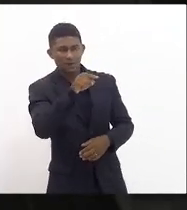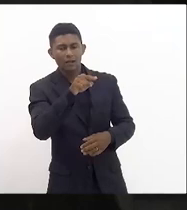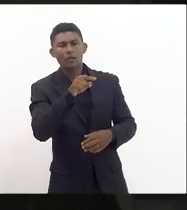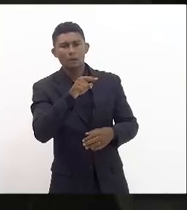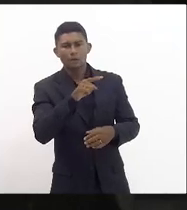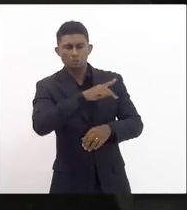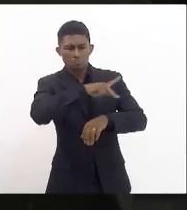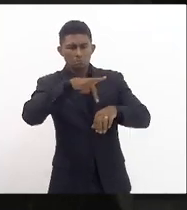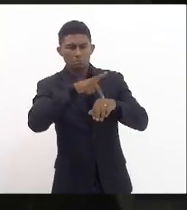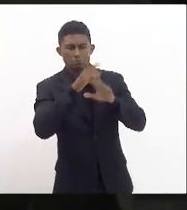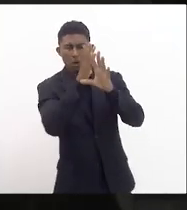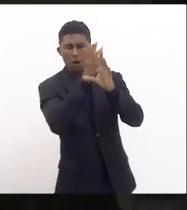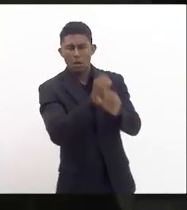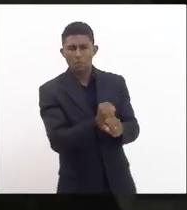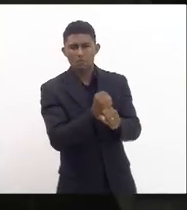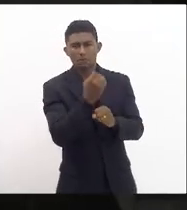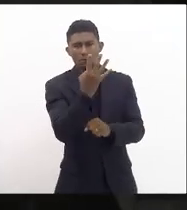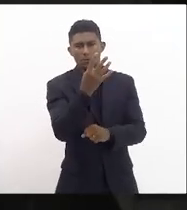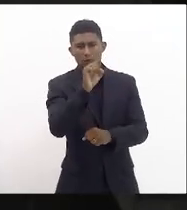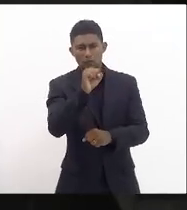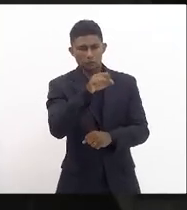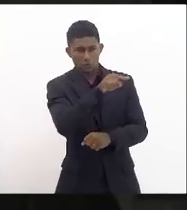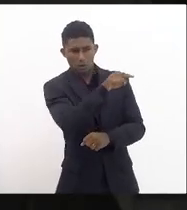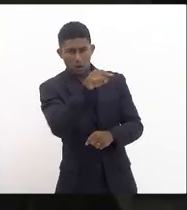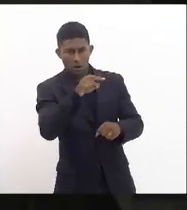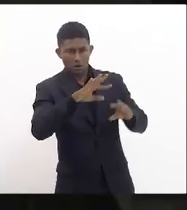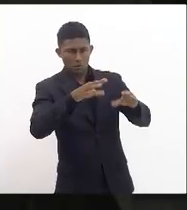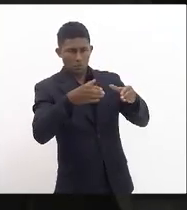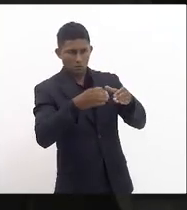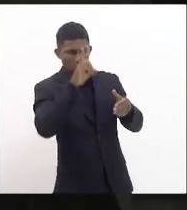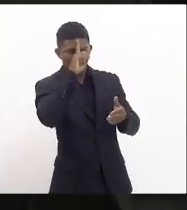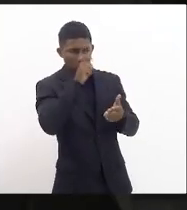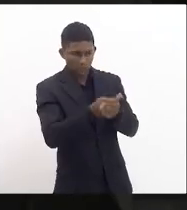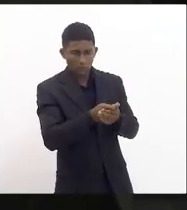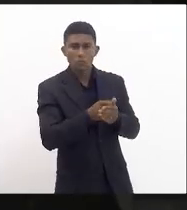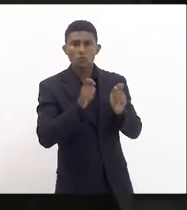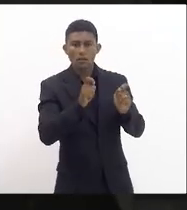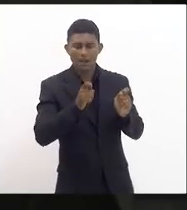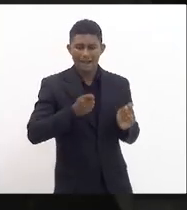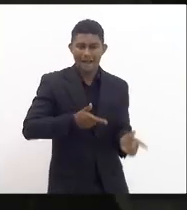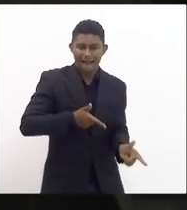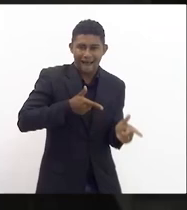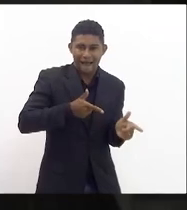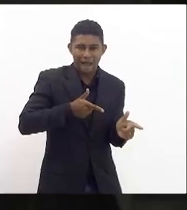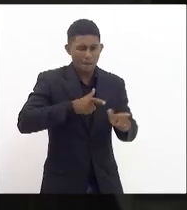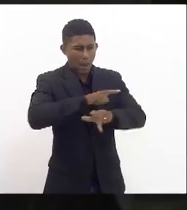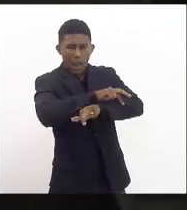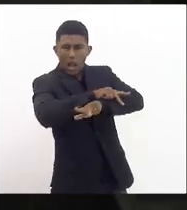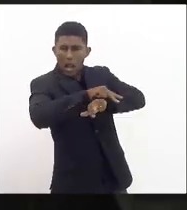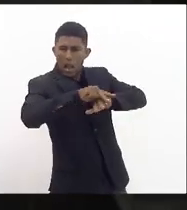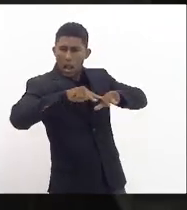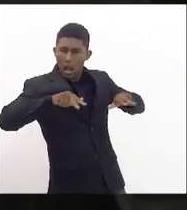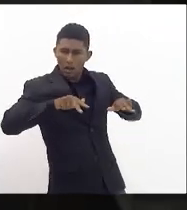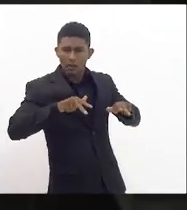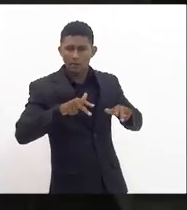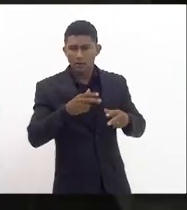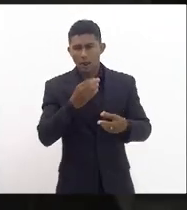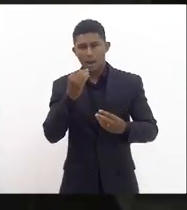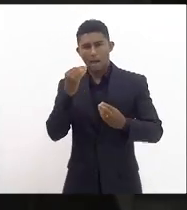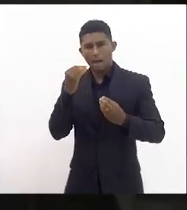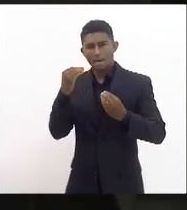48 países a mandarem mais armamento para que os ucranianos